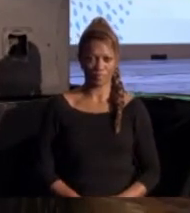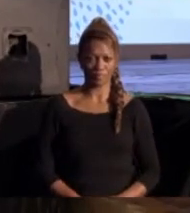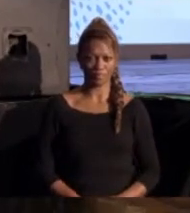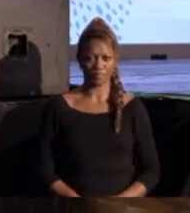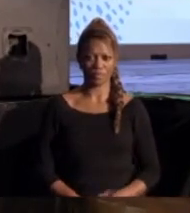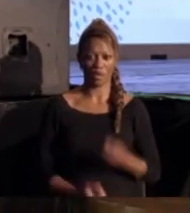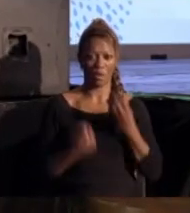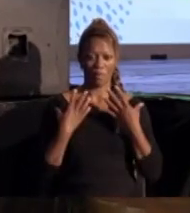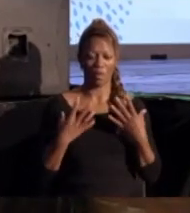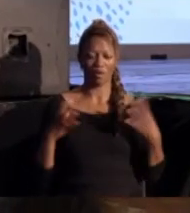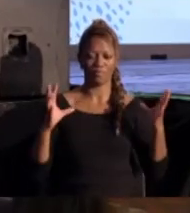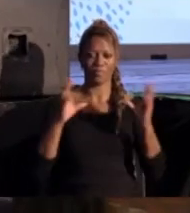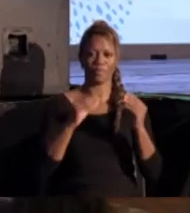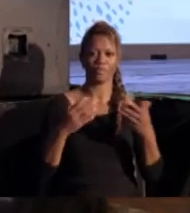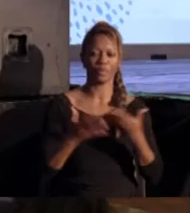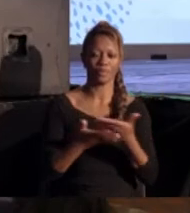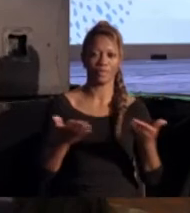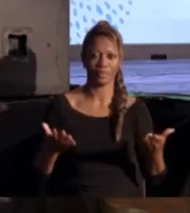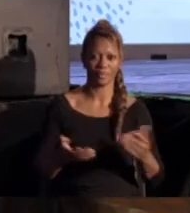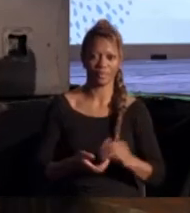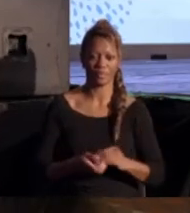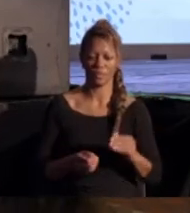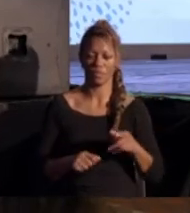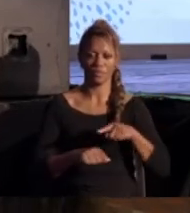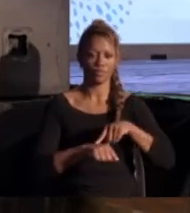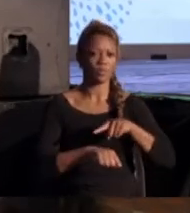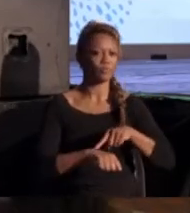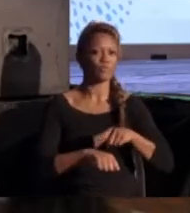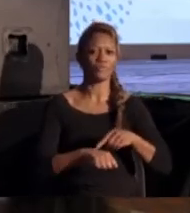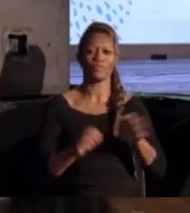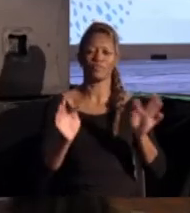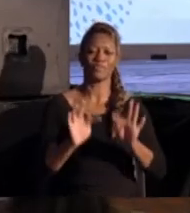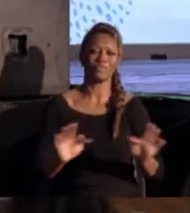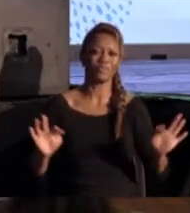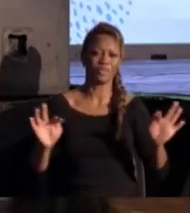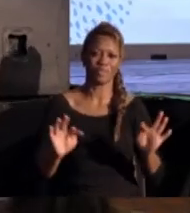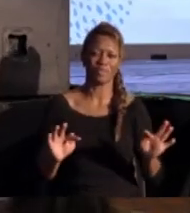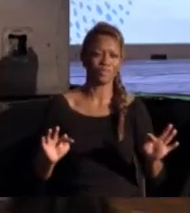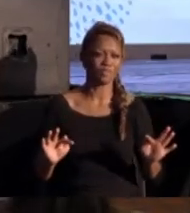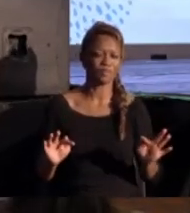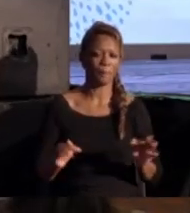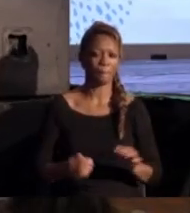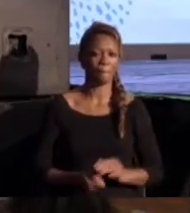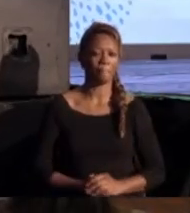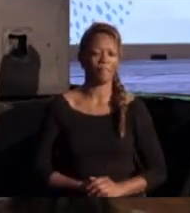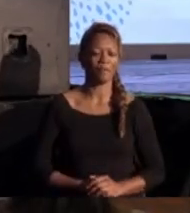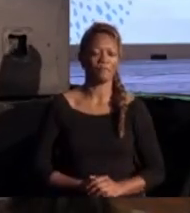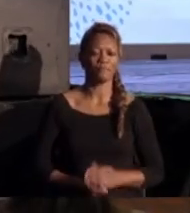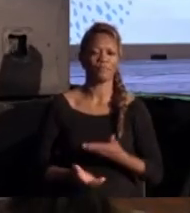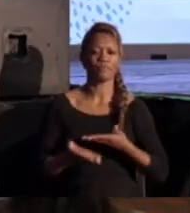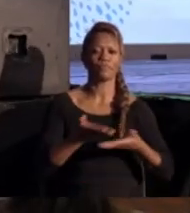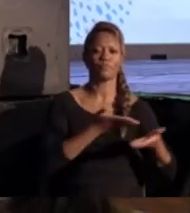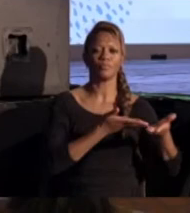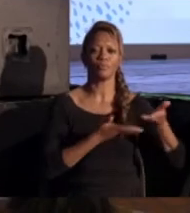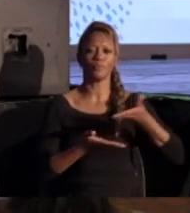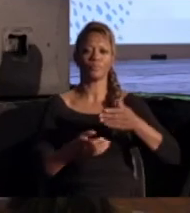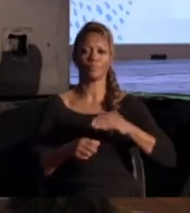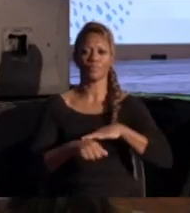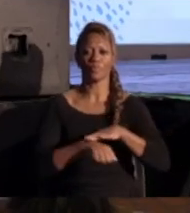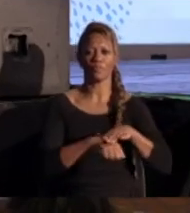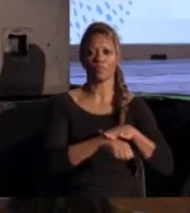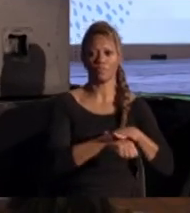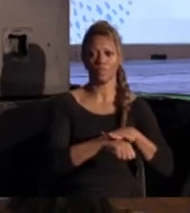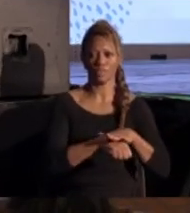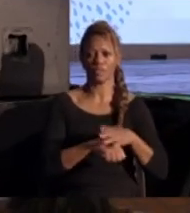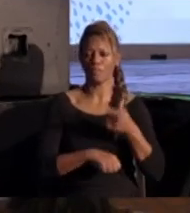Boa noite a todos. A gente, nesse momento, está muito feliz de estar intermediando essa conversa